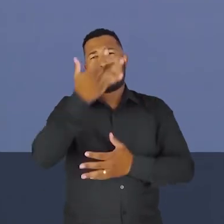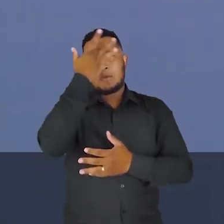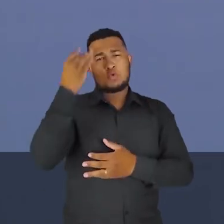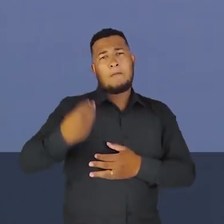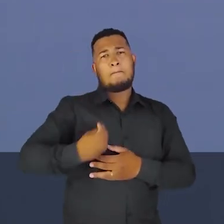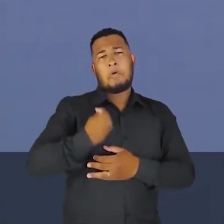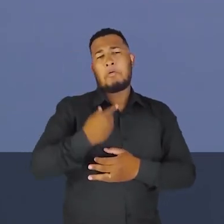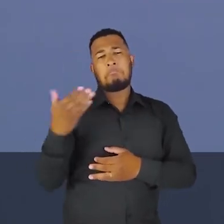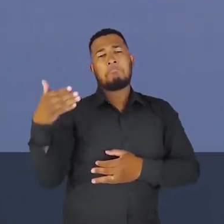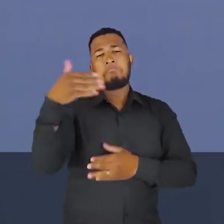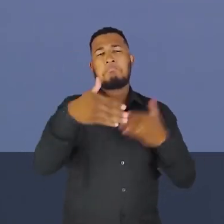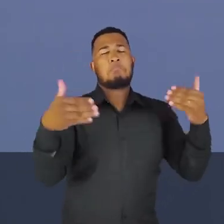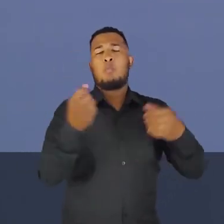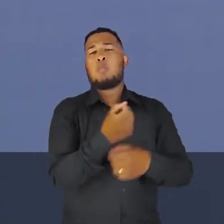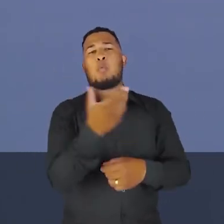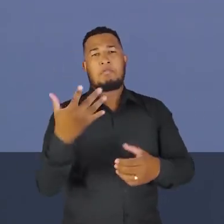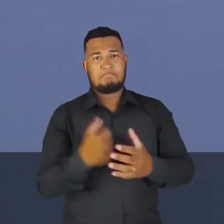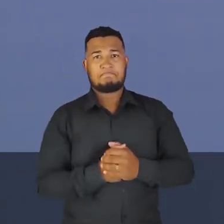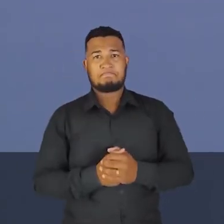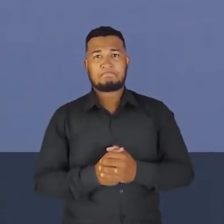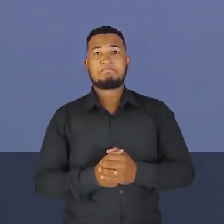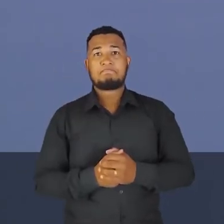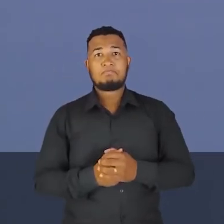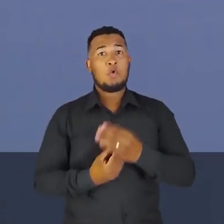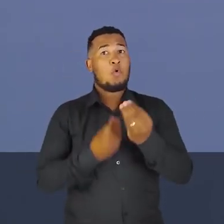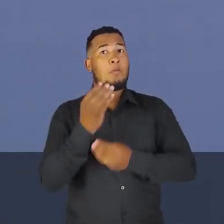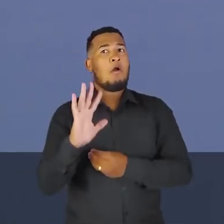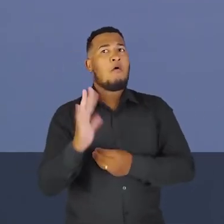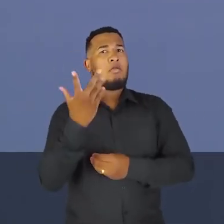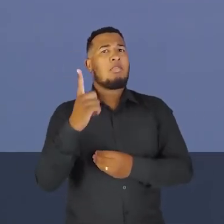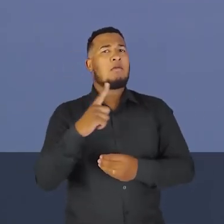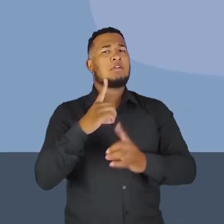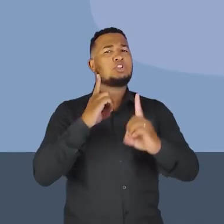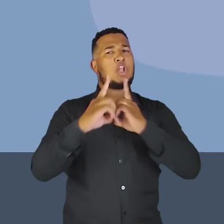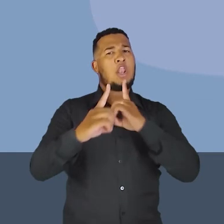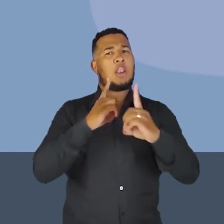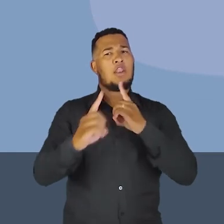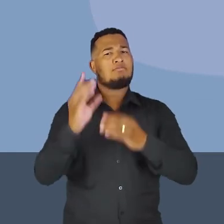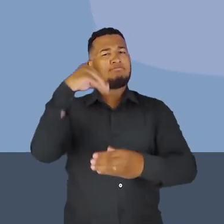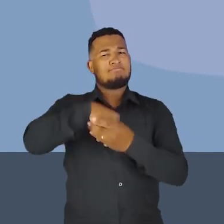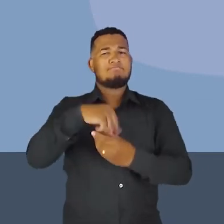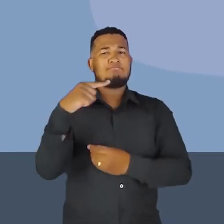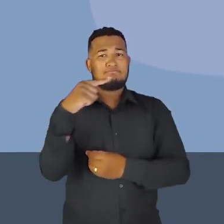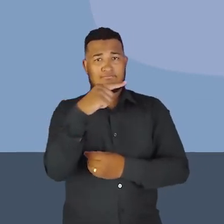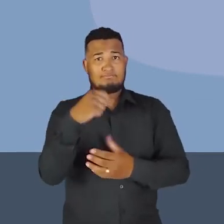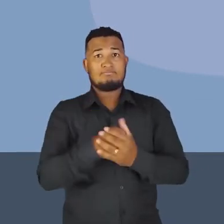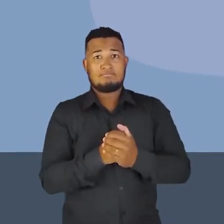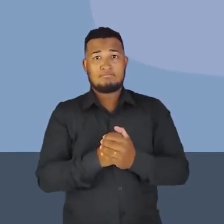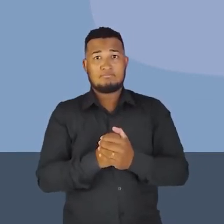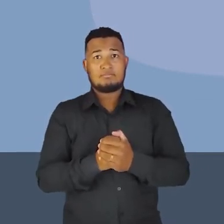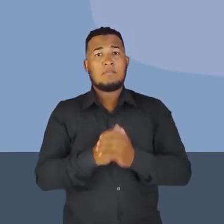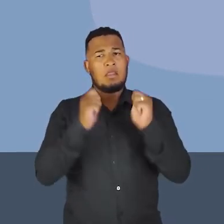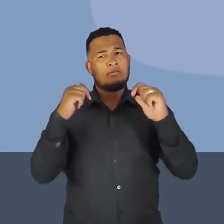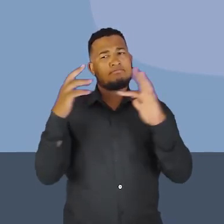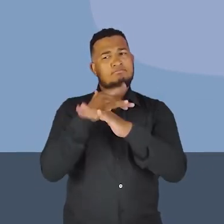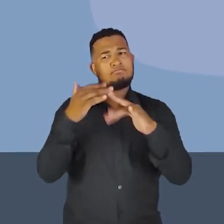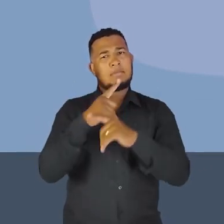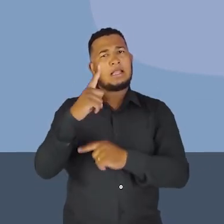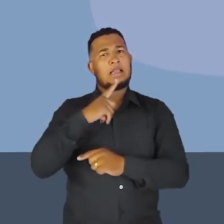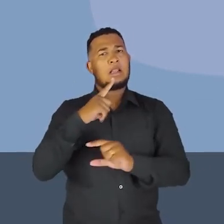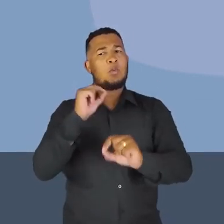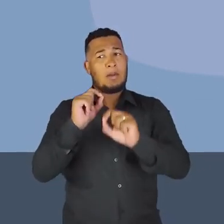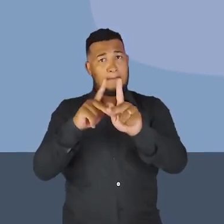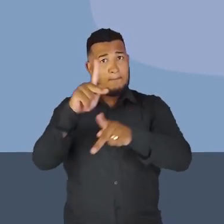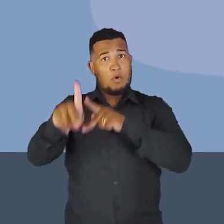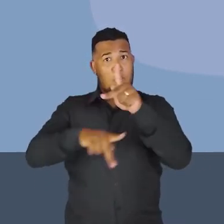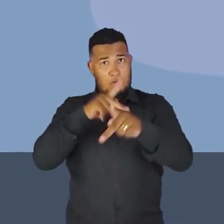então. Como se dá a dinâmica das cidades? Vamos para a imagem? Bom, a organização de uma cidade ela vai passar pela